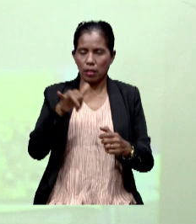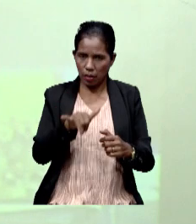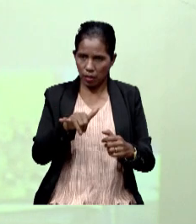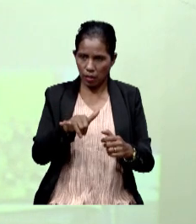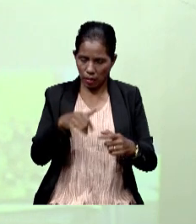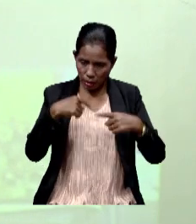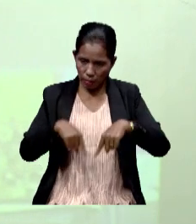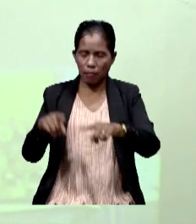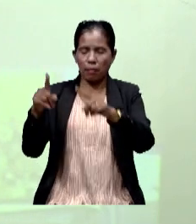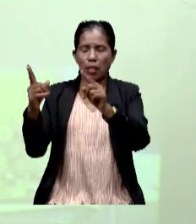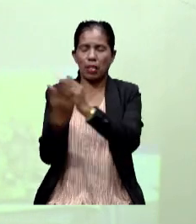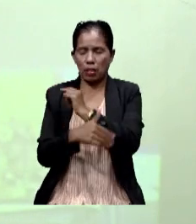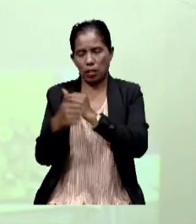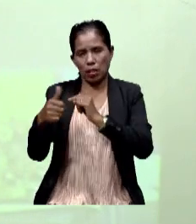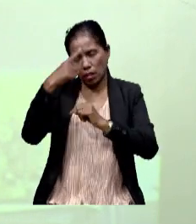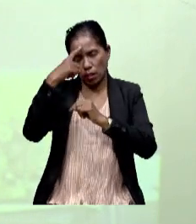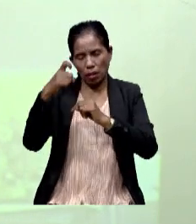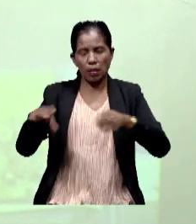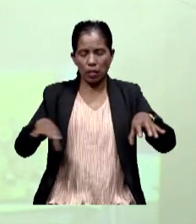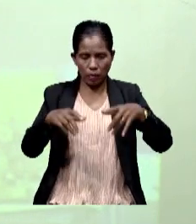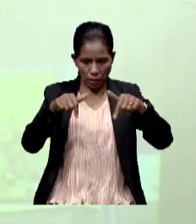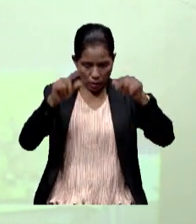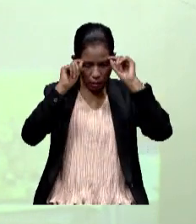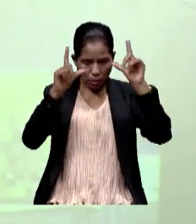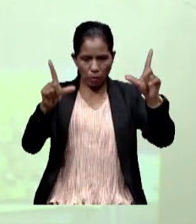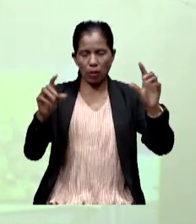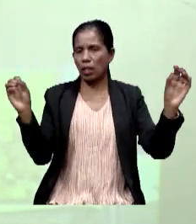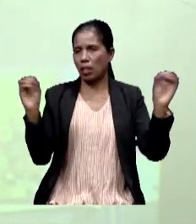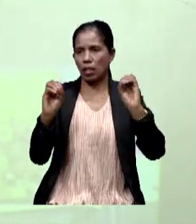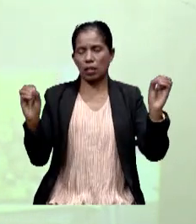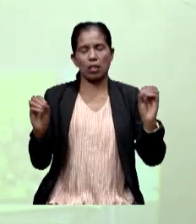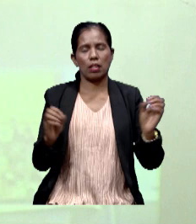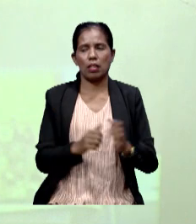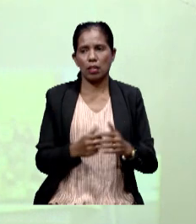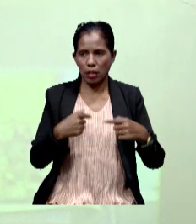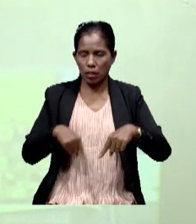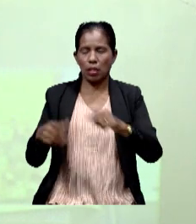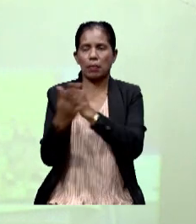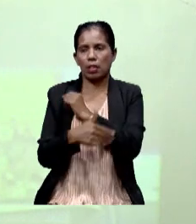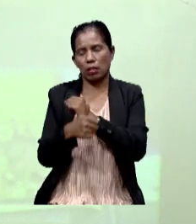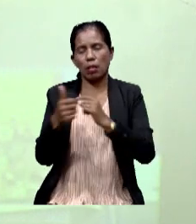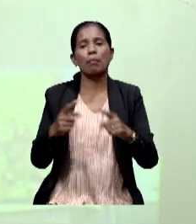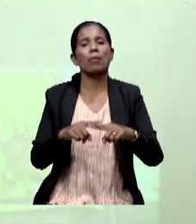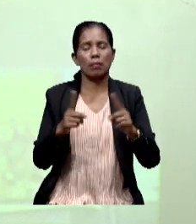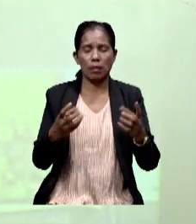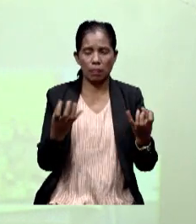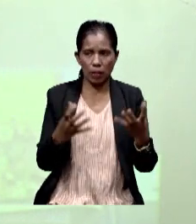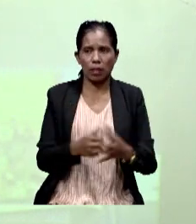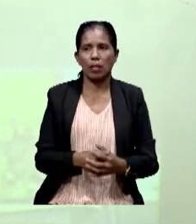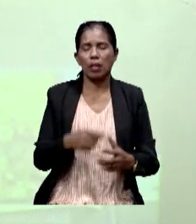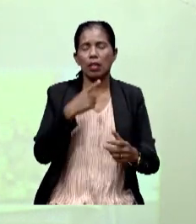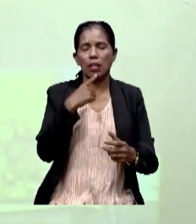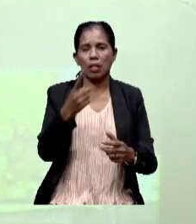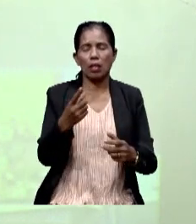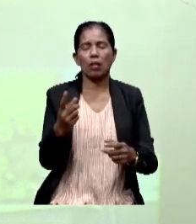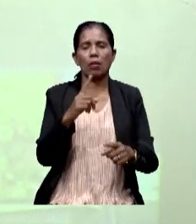sai valiur tamba servisu e Timor la itene país sira ku masi manta sira sai valiur. Mai be barak liu mos questiona kono ba